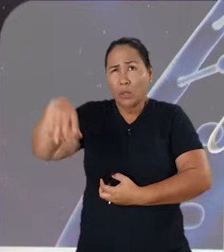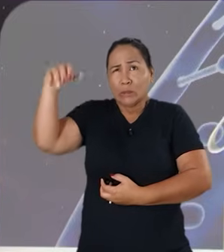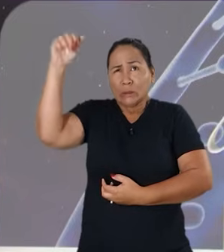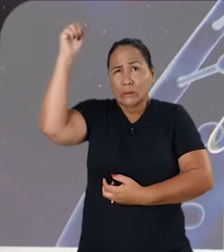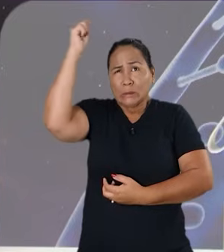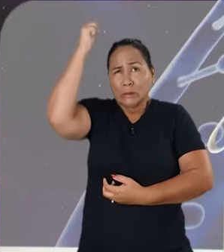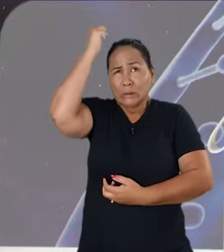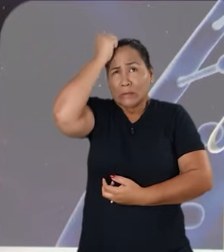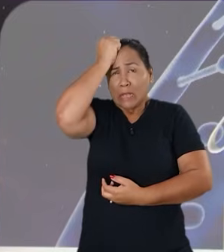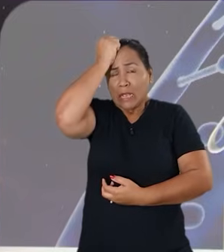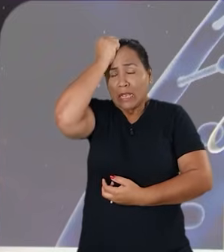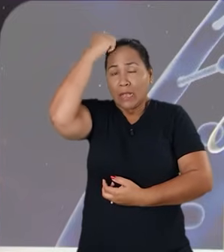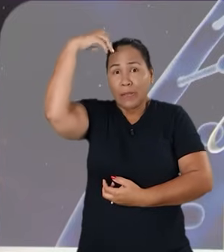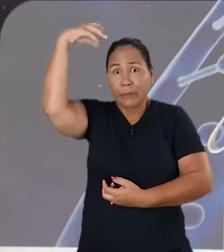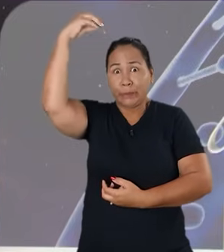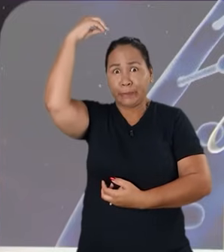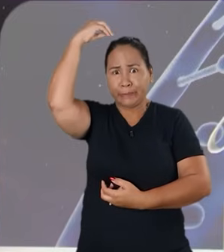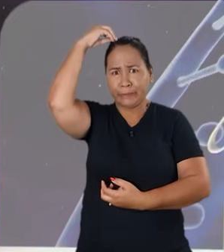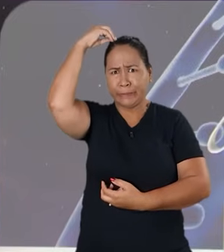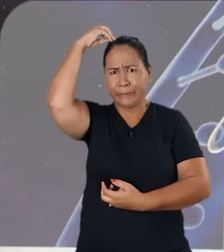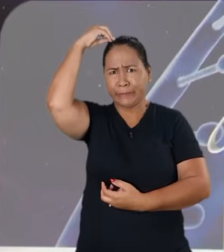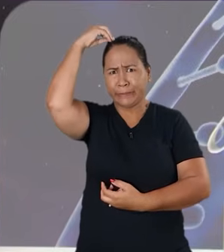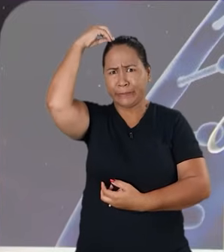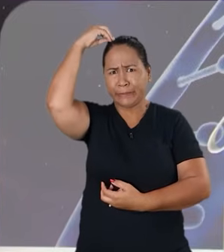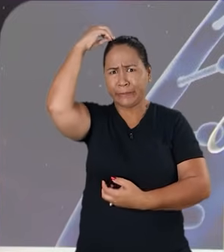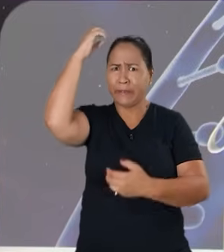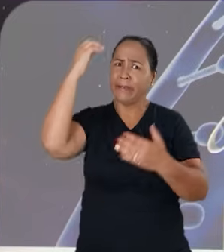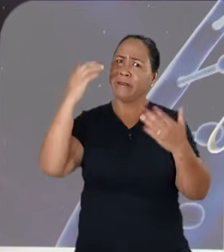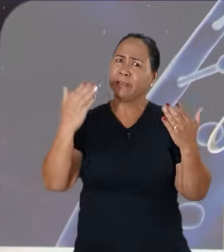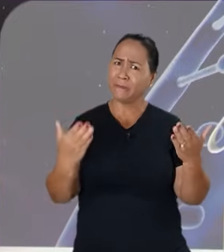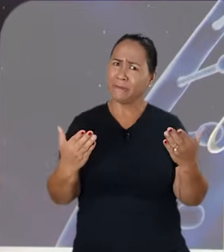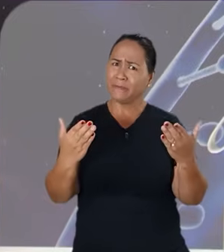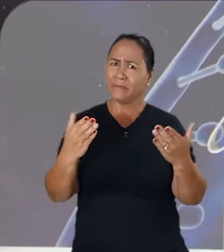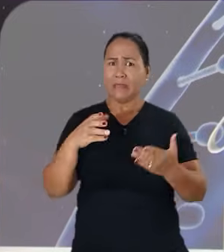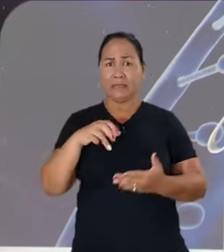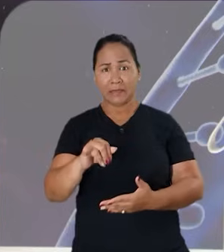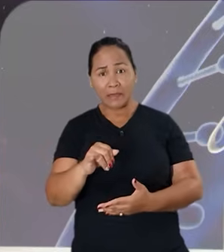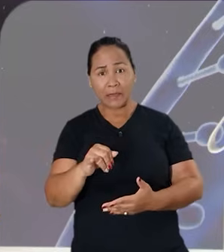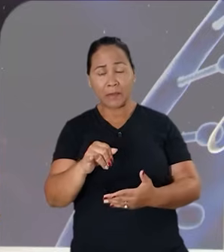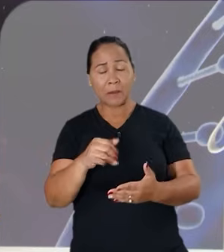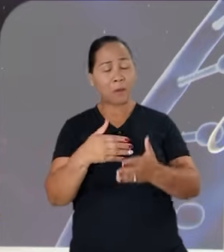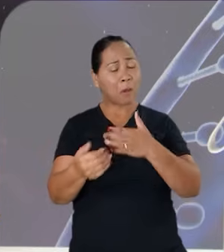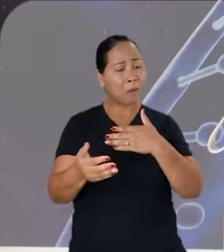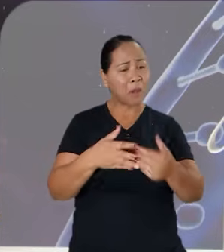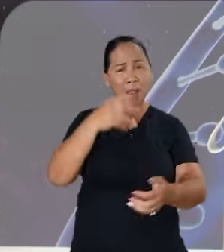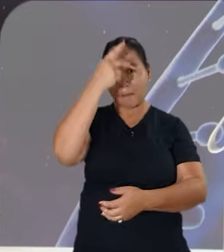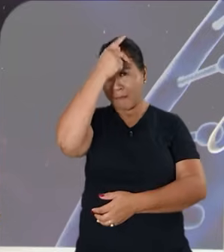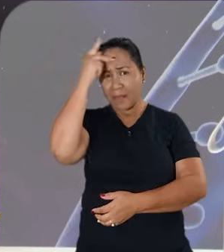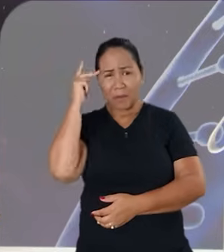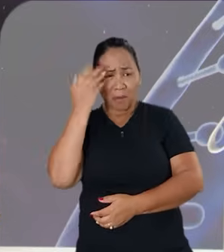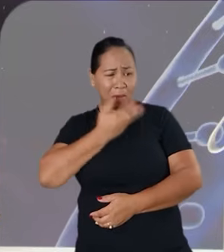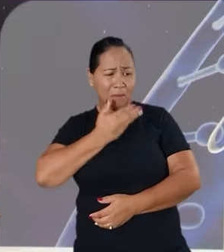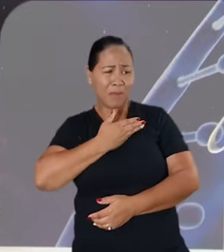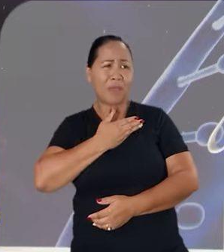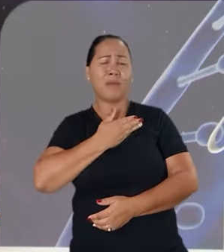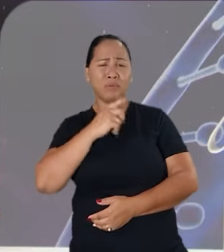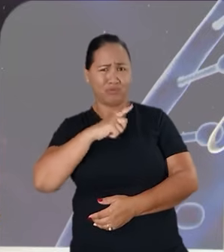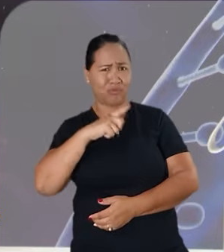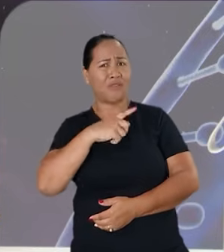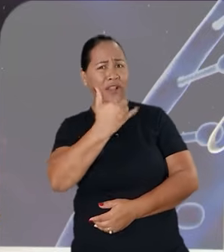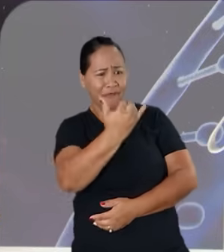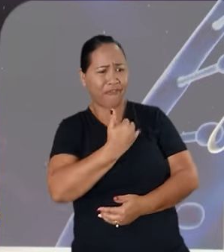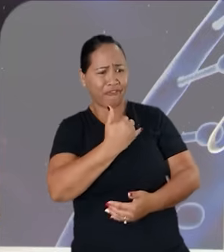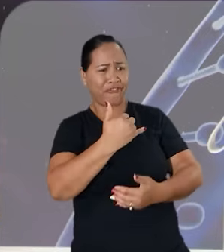daquilo que você não fez. essa é a pior dor que alguém pode ter. Se alguém tivesse me dito que aquilo mudaria